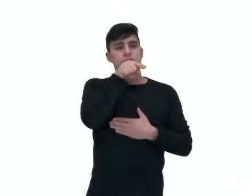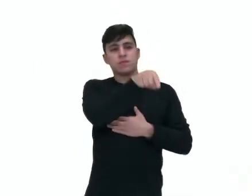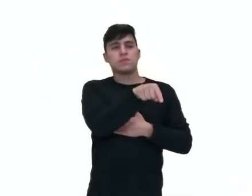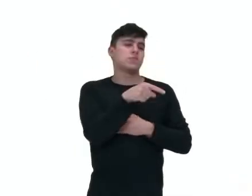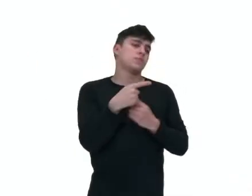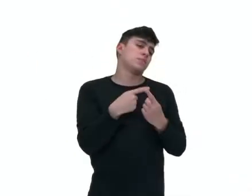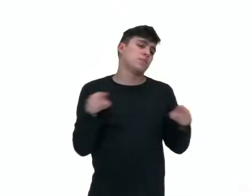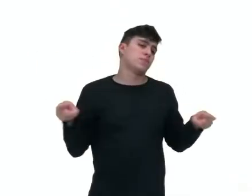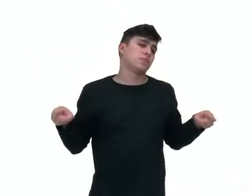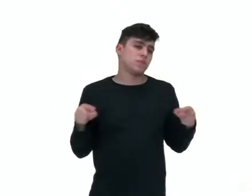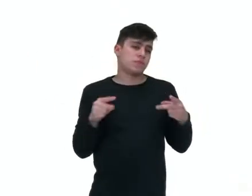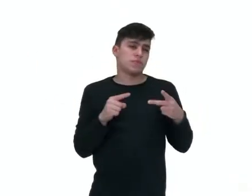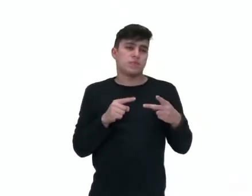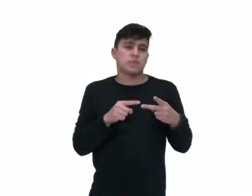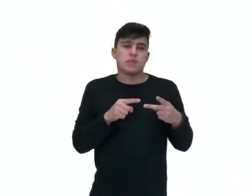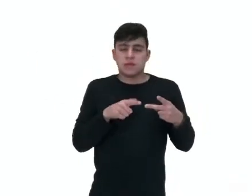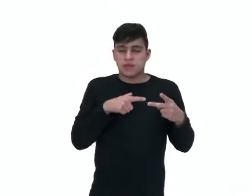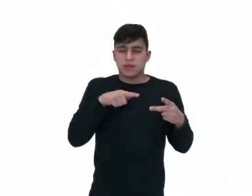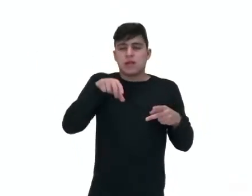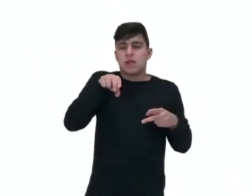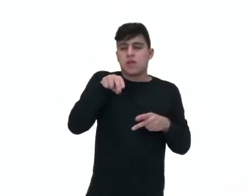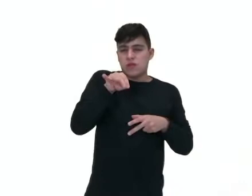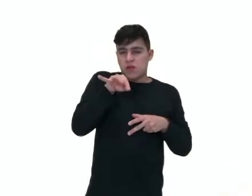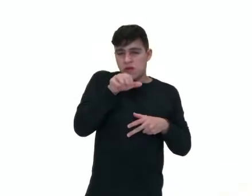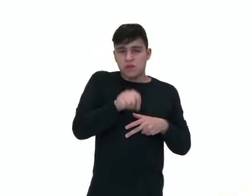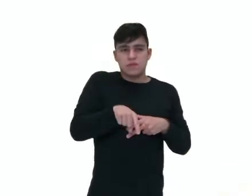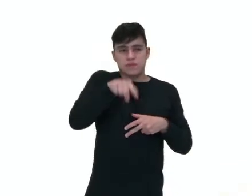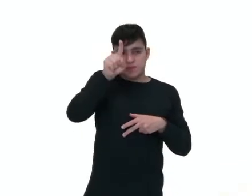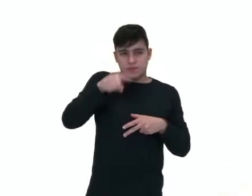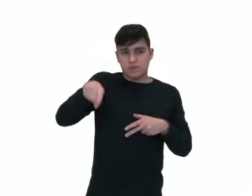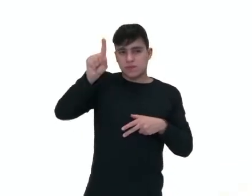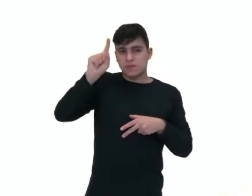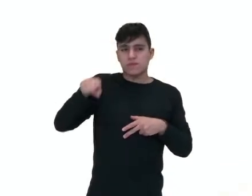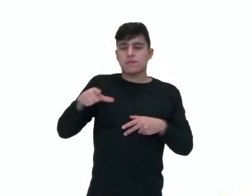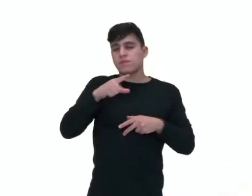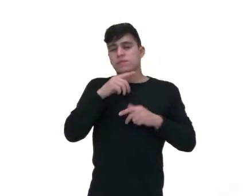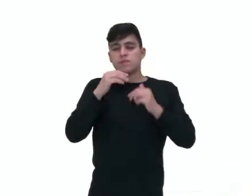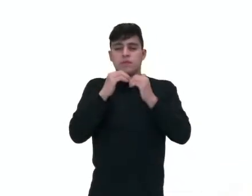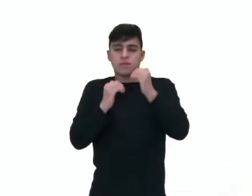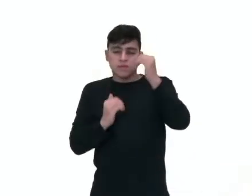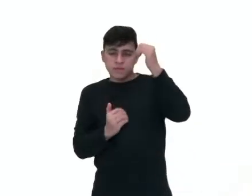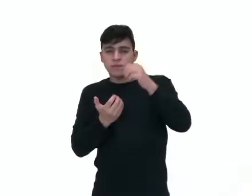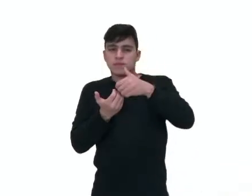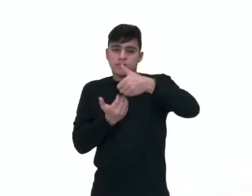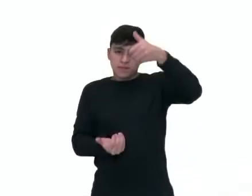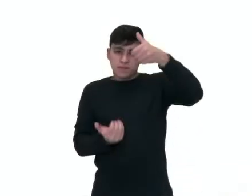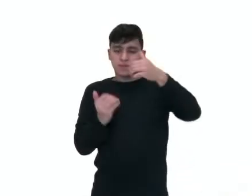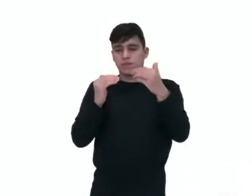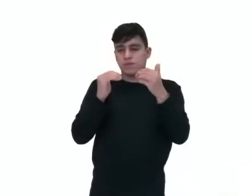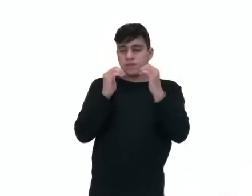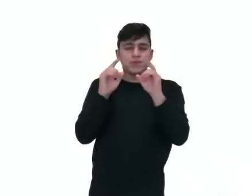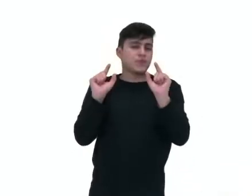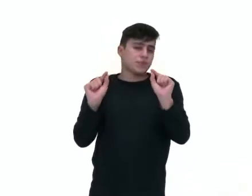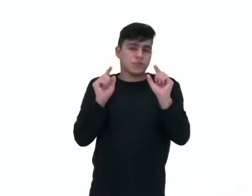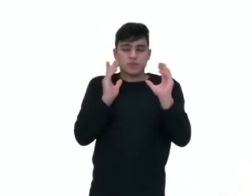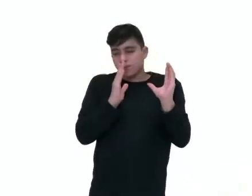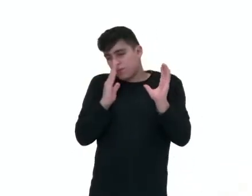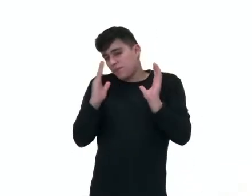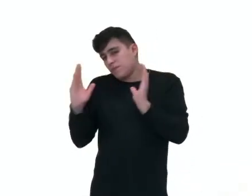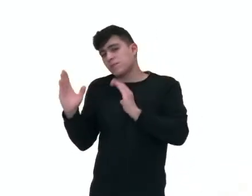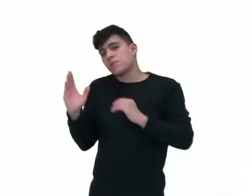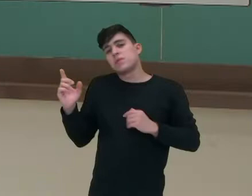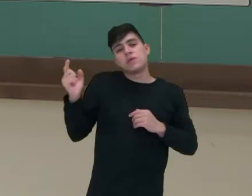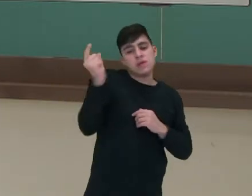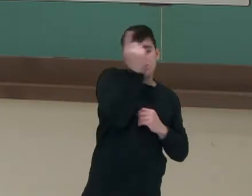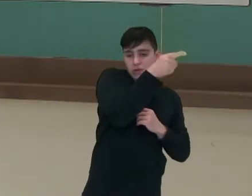a música, e tem as notas musicais dividida por compassos, né, as linhas que separam ali. Então,